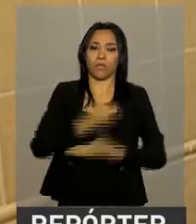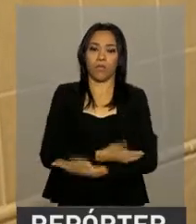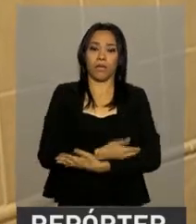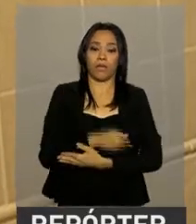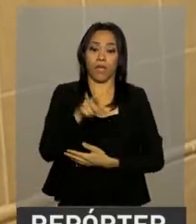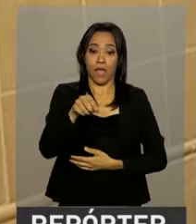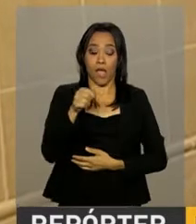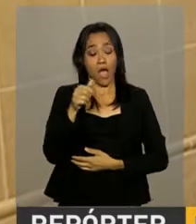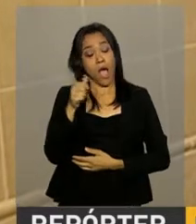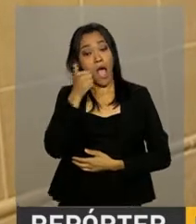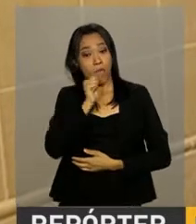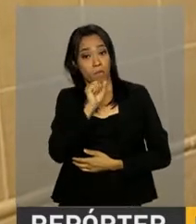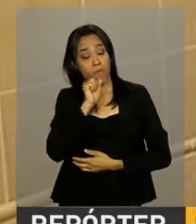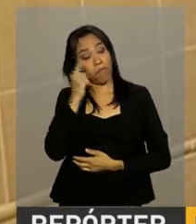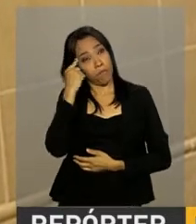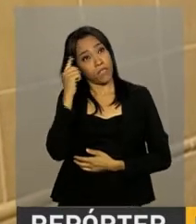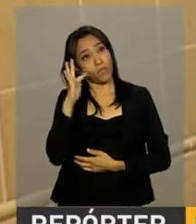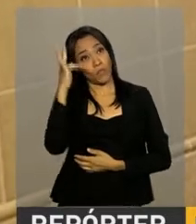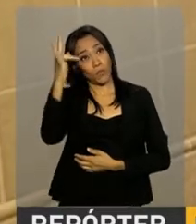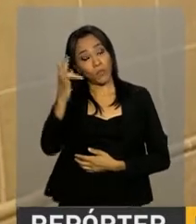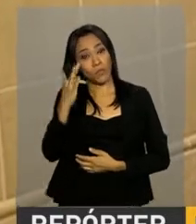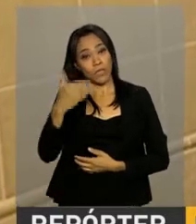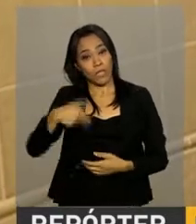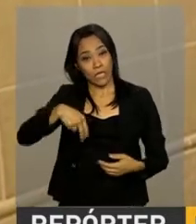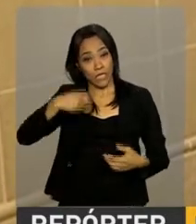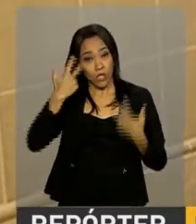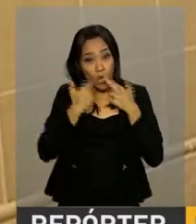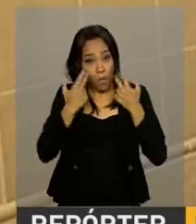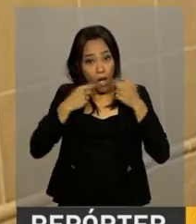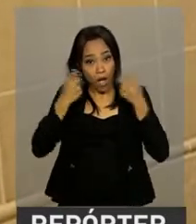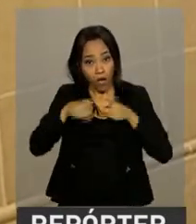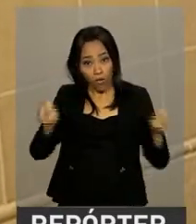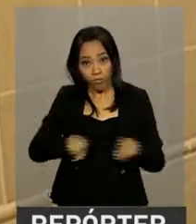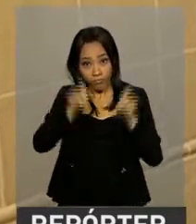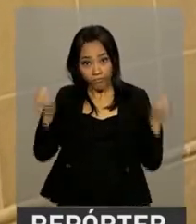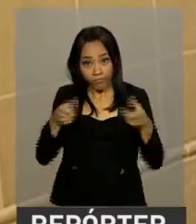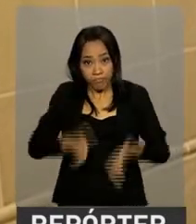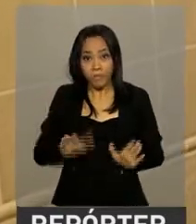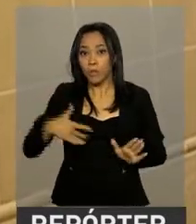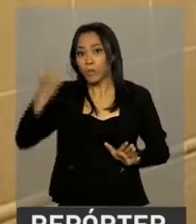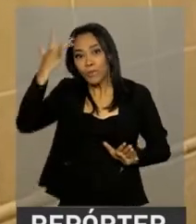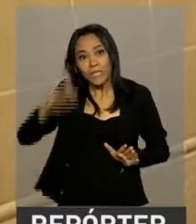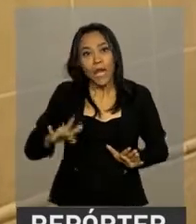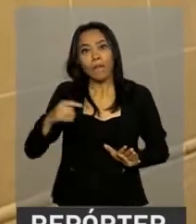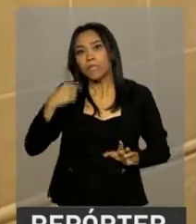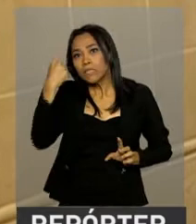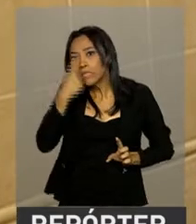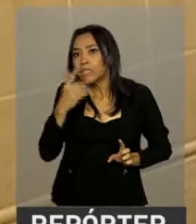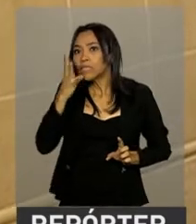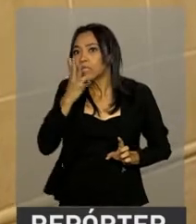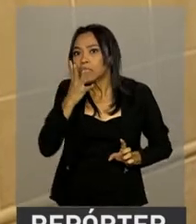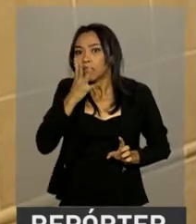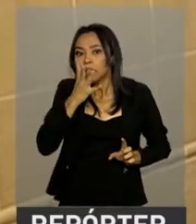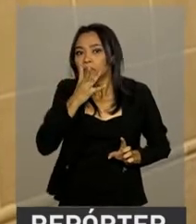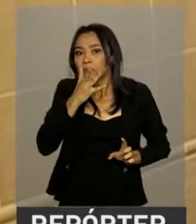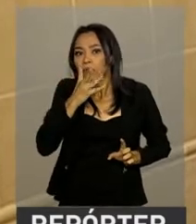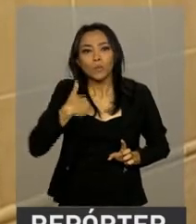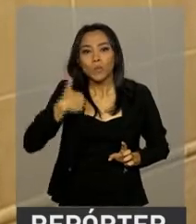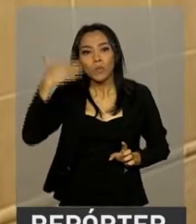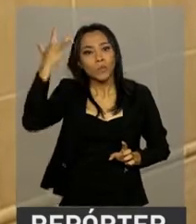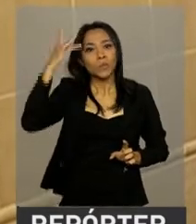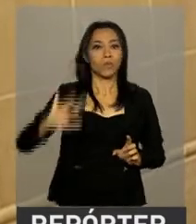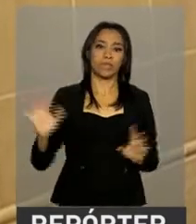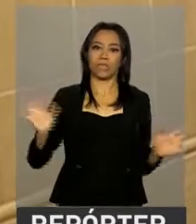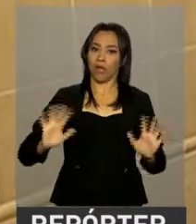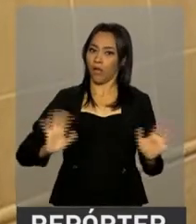mamãe decide ter um filho por parto normal não dá pra saber exatamente quanto tempo vai demorar esse trabalho todo e para o corpo